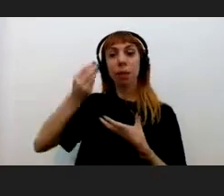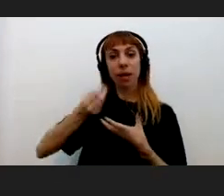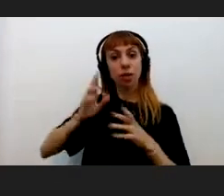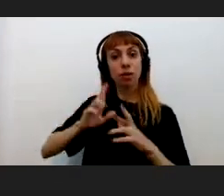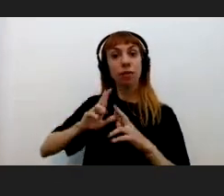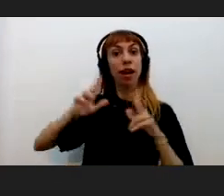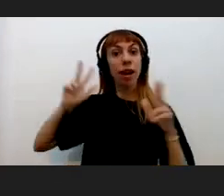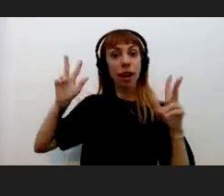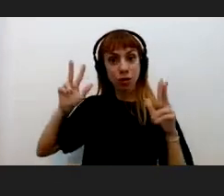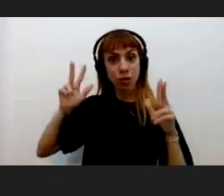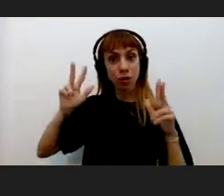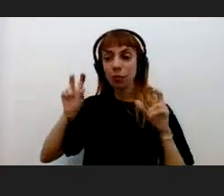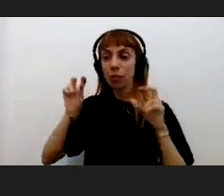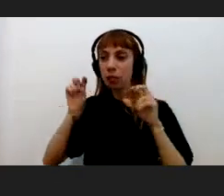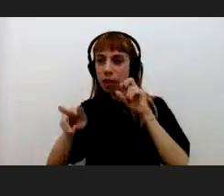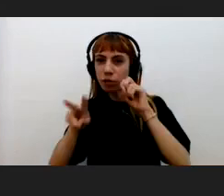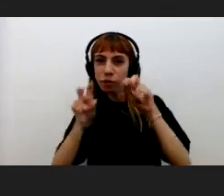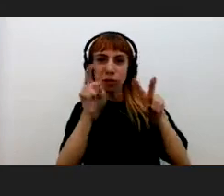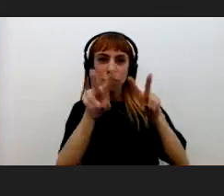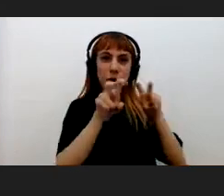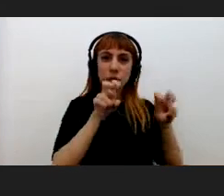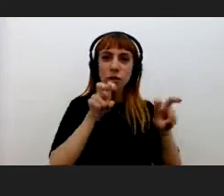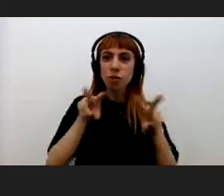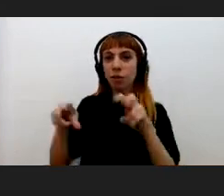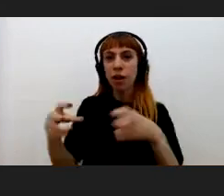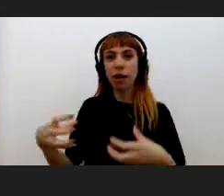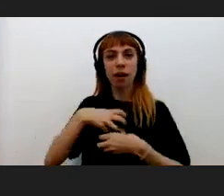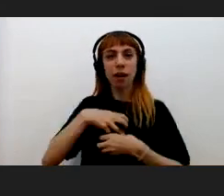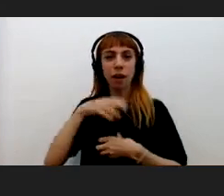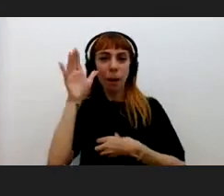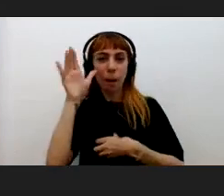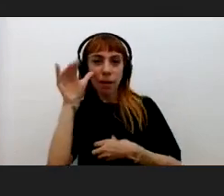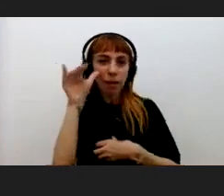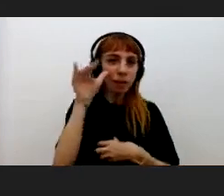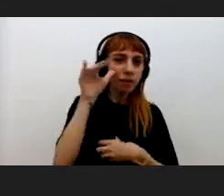Então, o que eu quero dizer com isso é que não necessariamente a gente